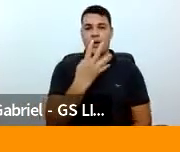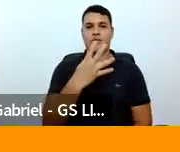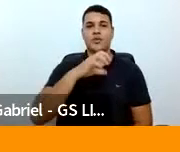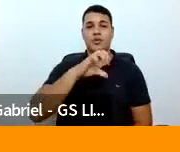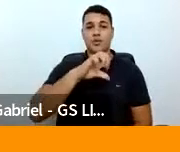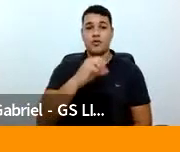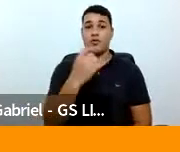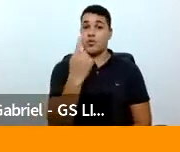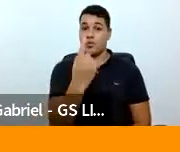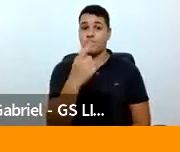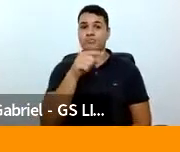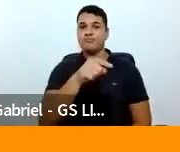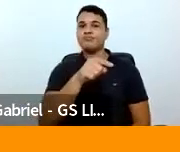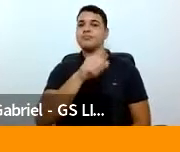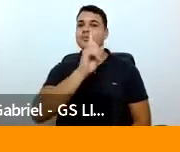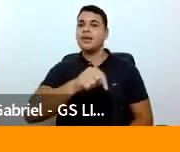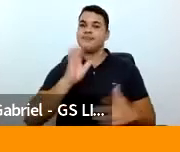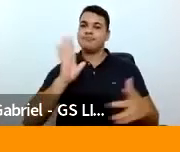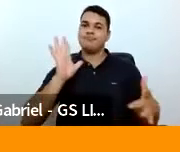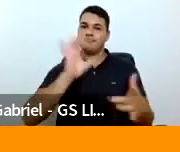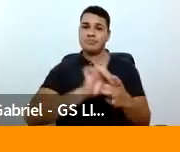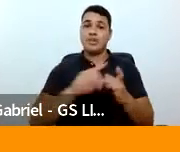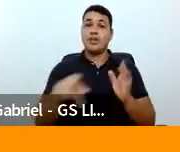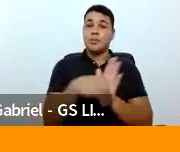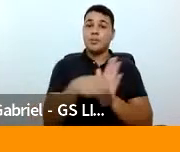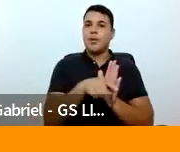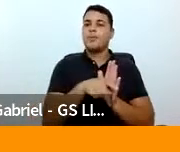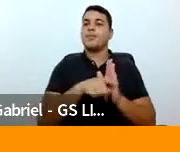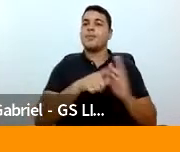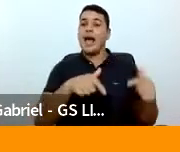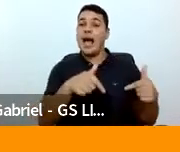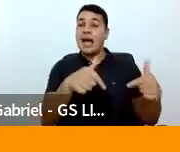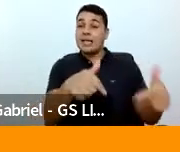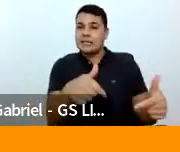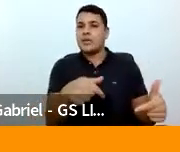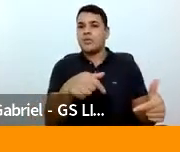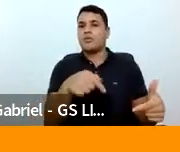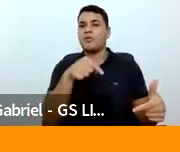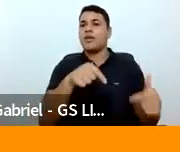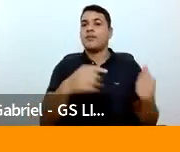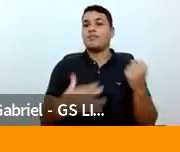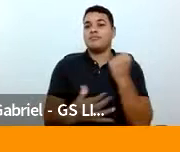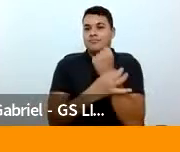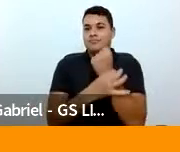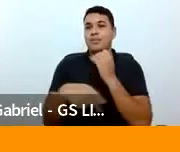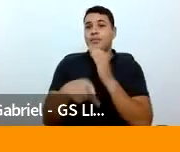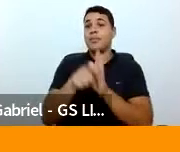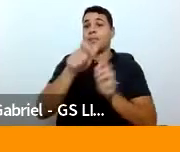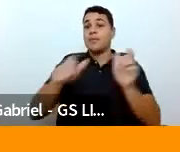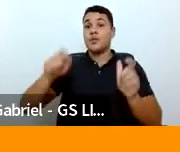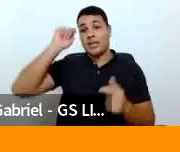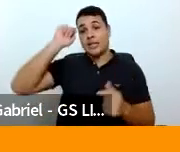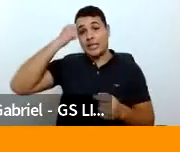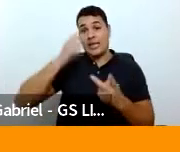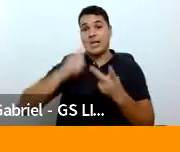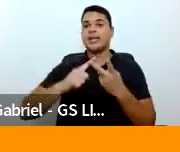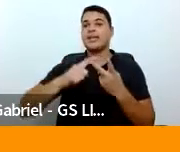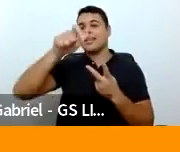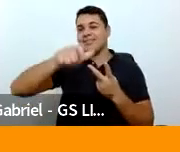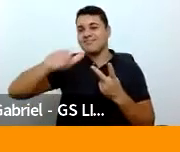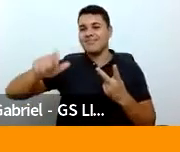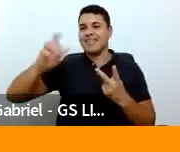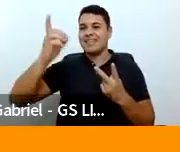que regulamentou, né, as ações afirmativas, no caso, para pessoas com deficiência, para pessoas negras e indígenas no contexto da pós-graduação da